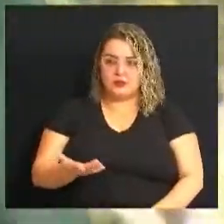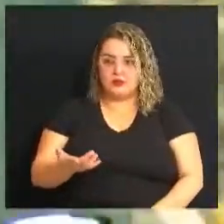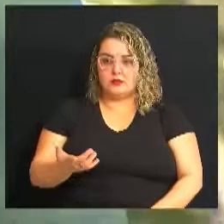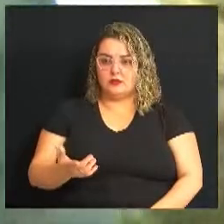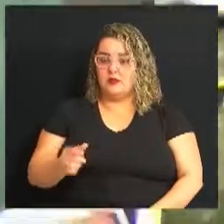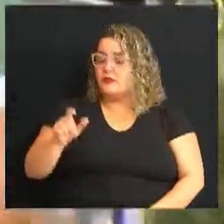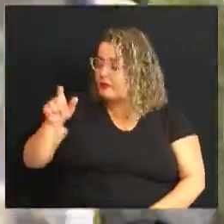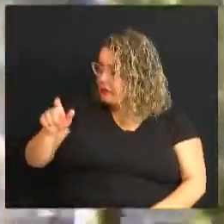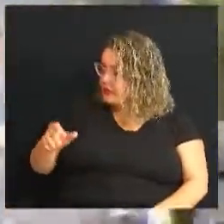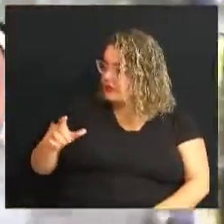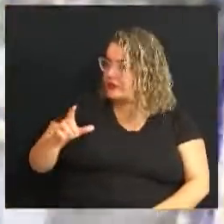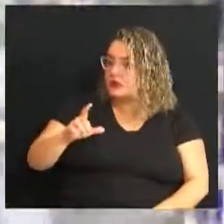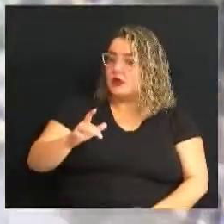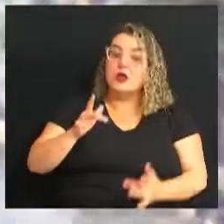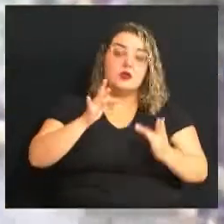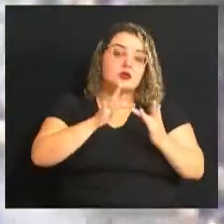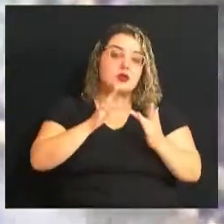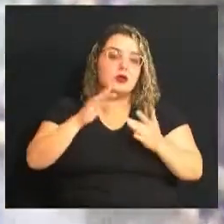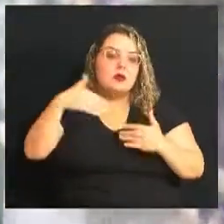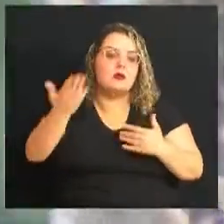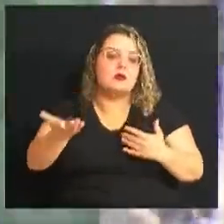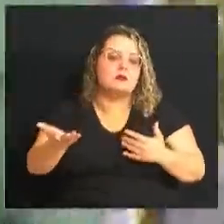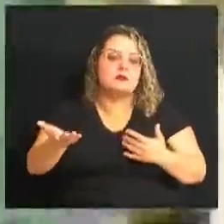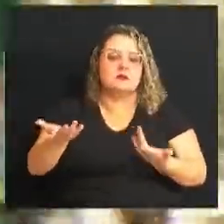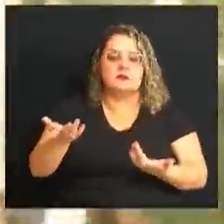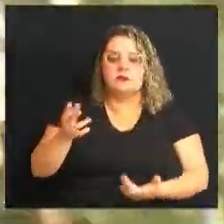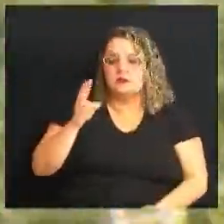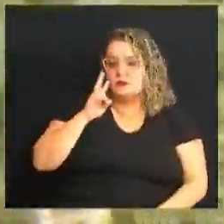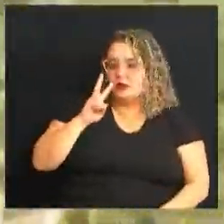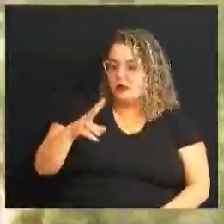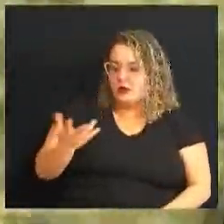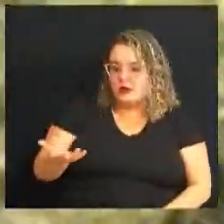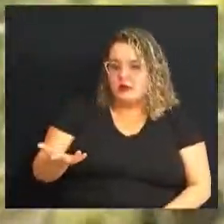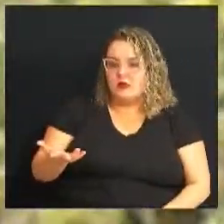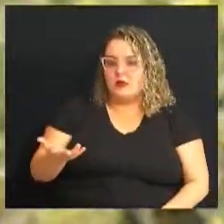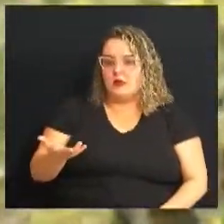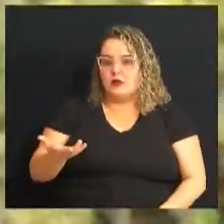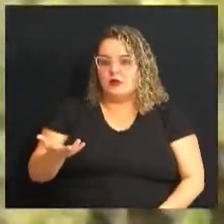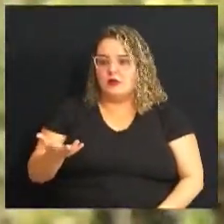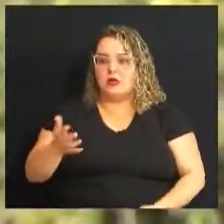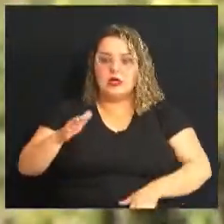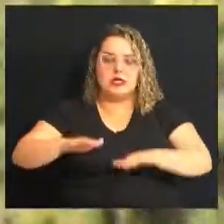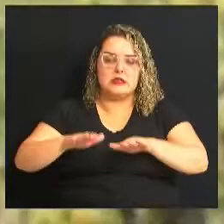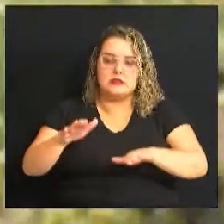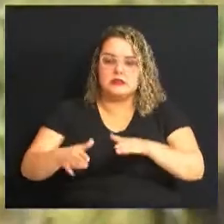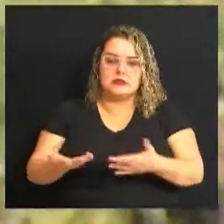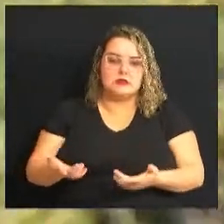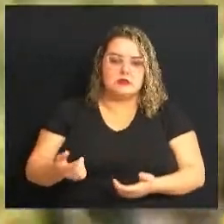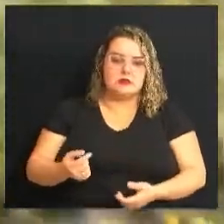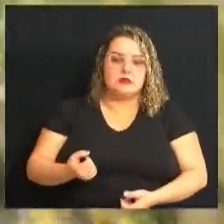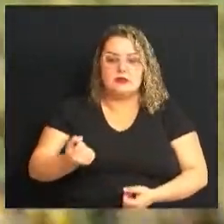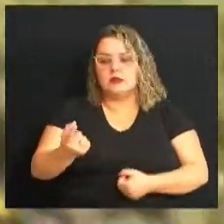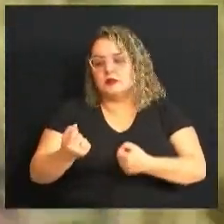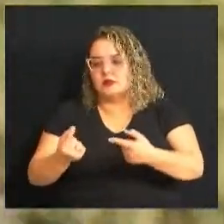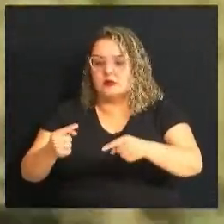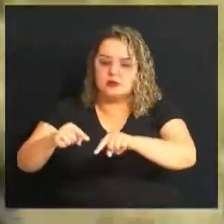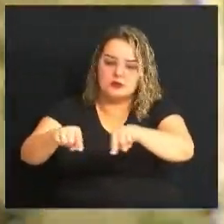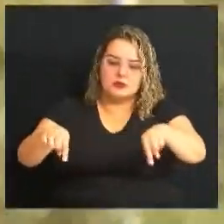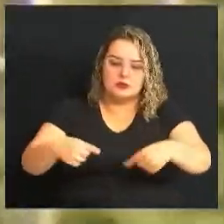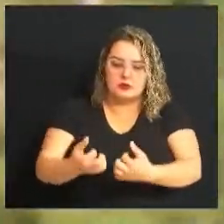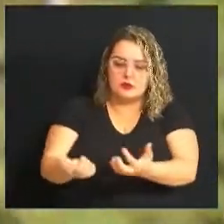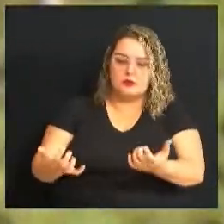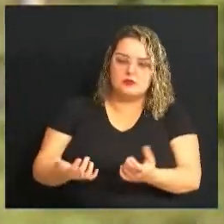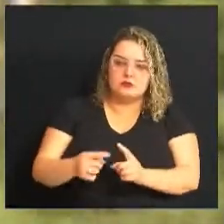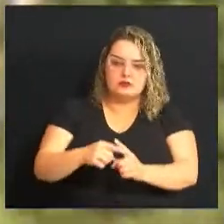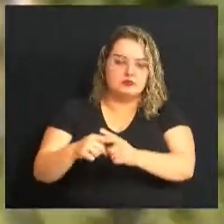um... Eu tinha um contato externo, aquela coisa de você, ocasionalmente, você ir em algum sepultamento, mas você